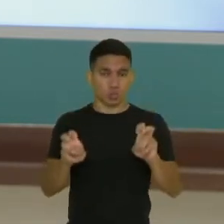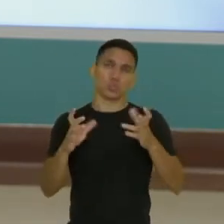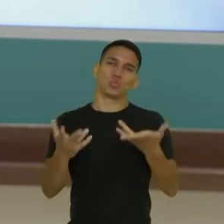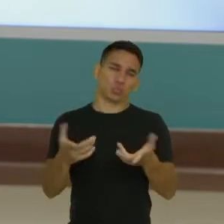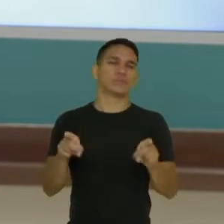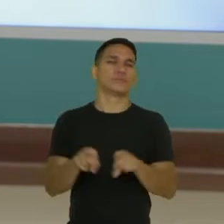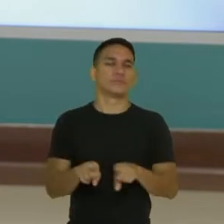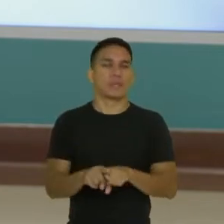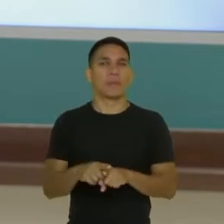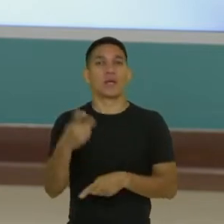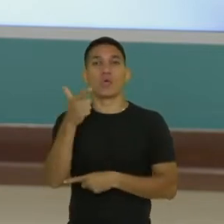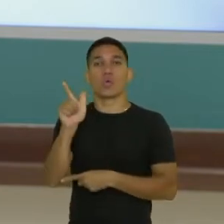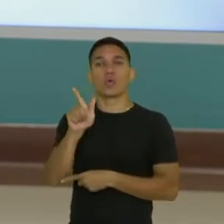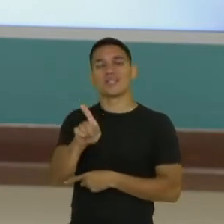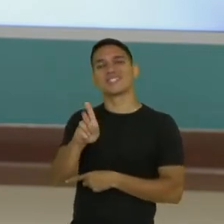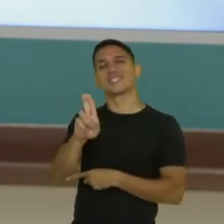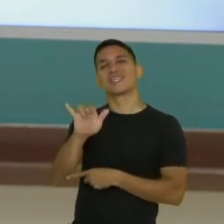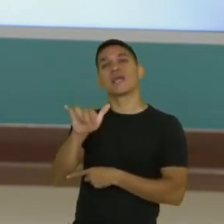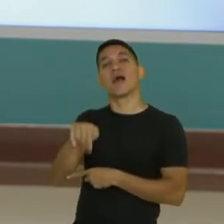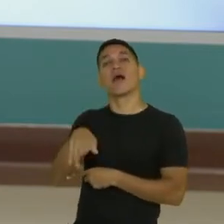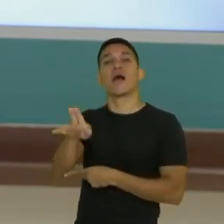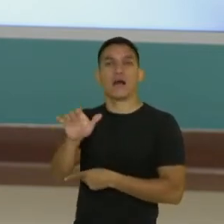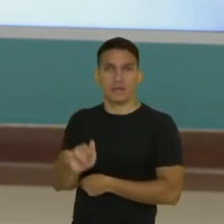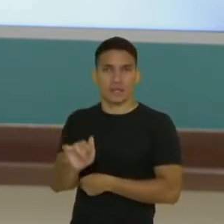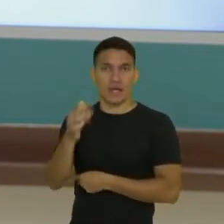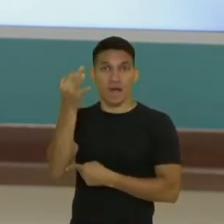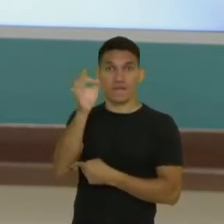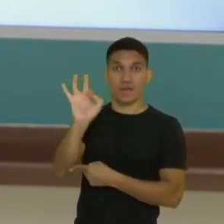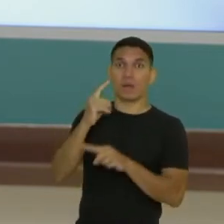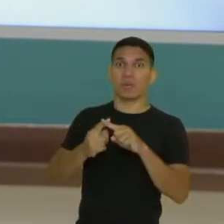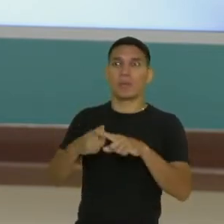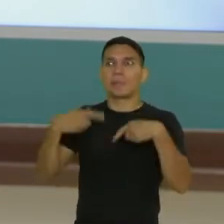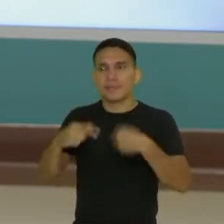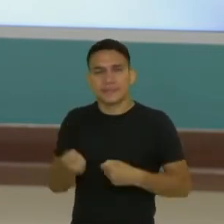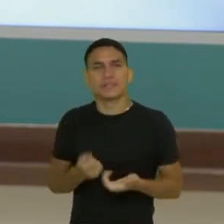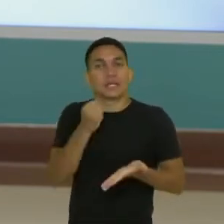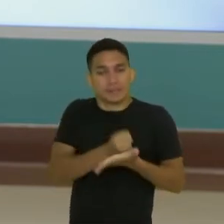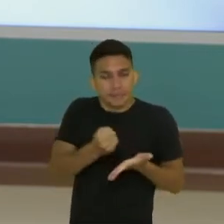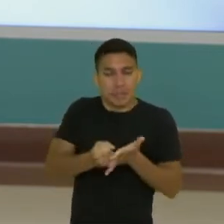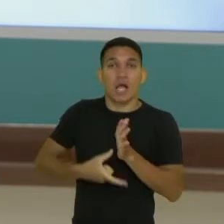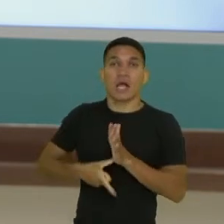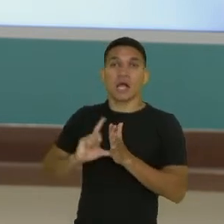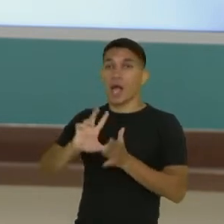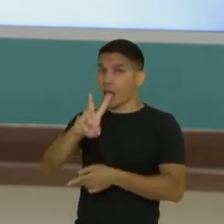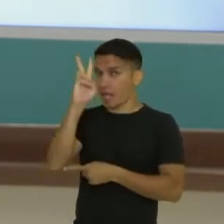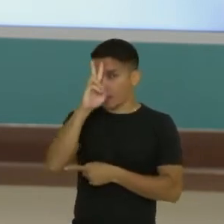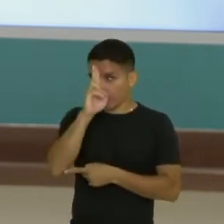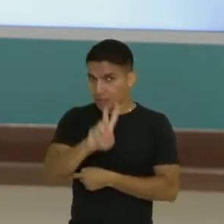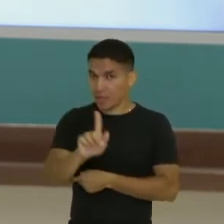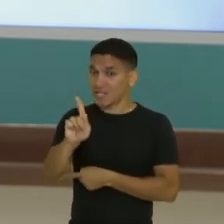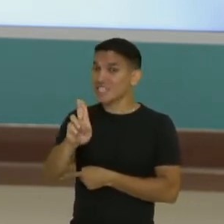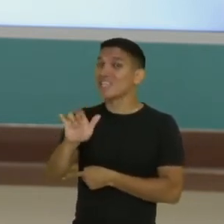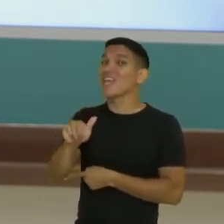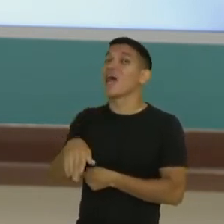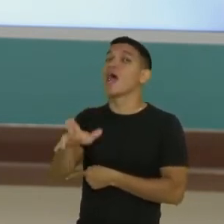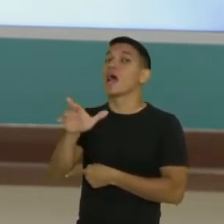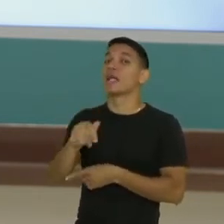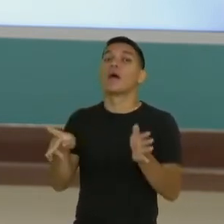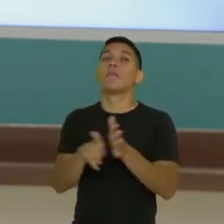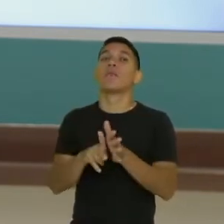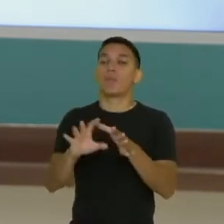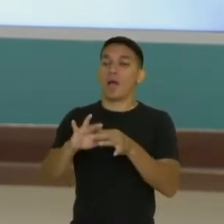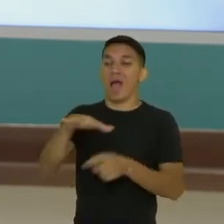para Bolívia ou para o Peru, sem precisar ter um passaporte, portando apenas o documento de